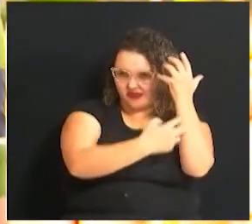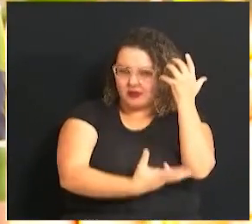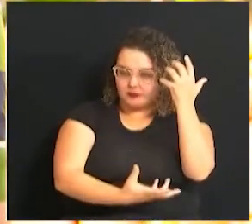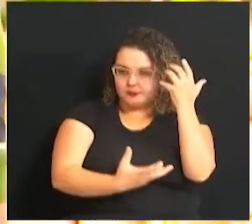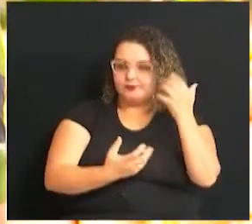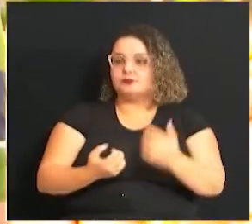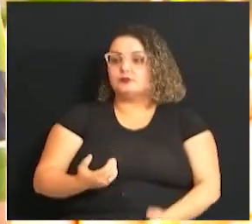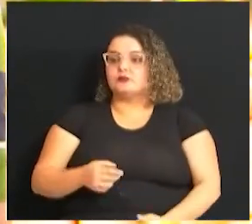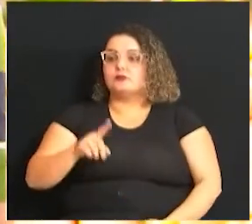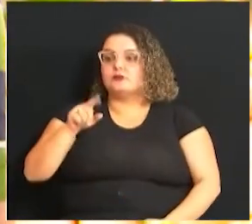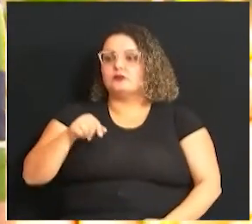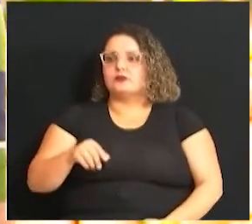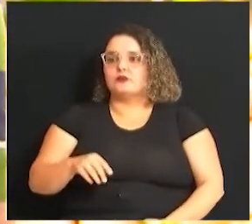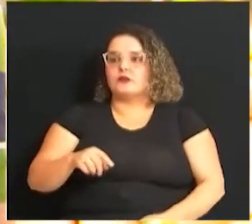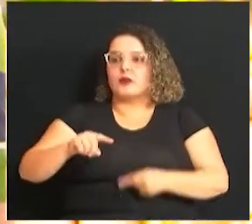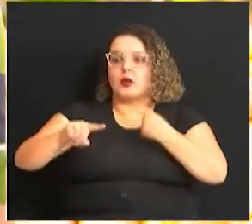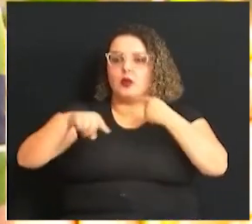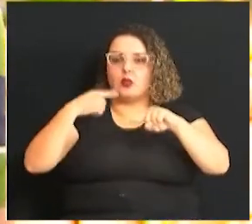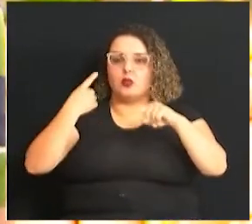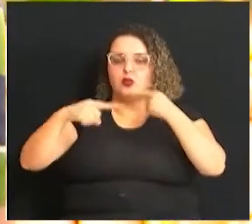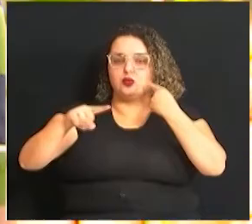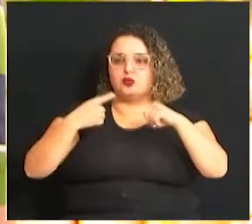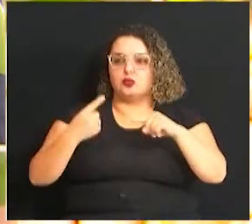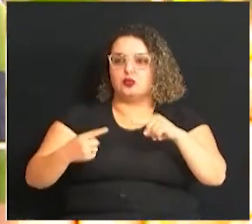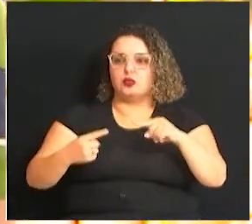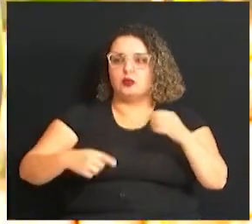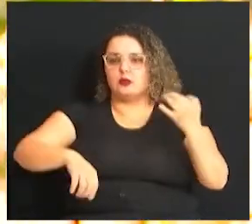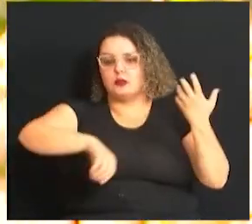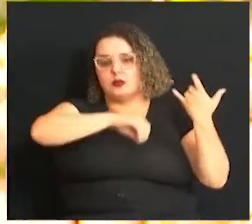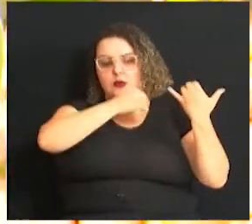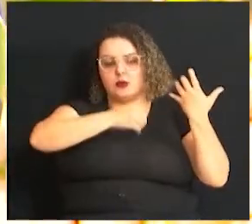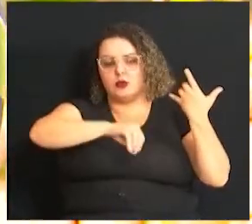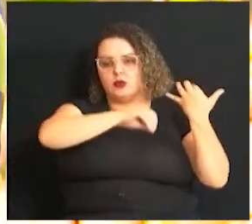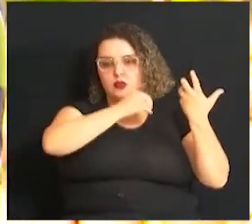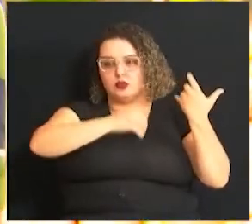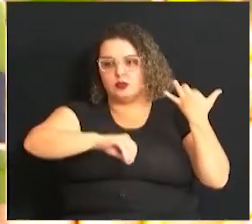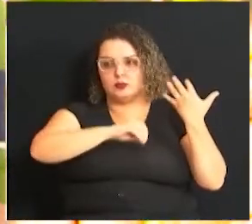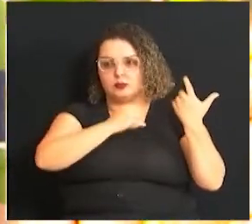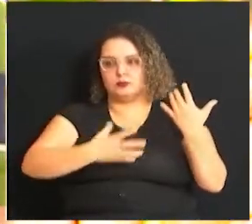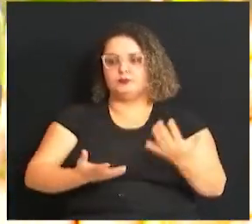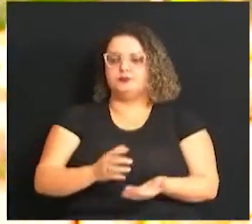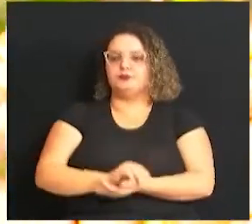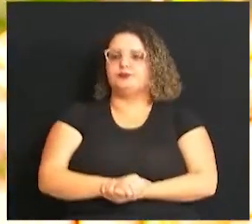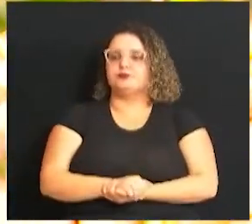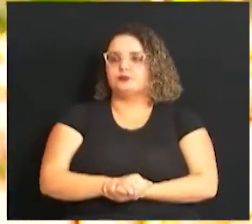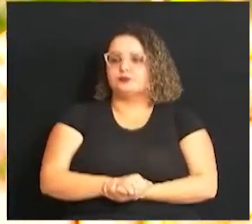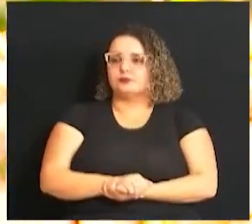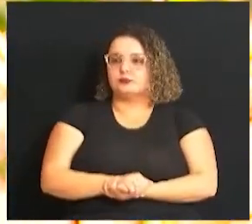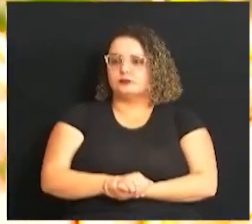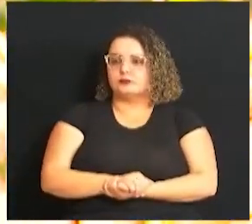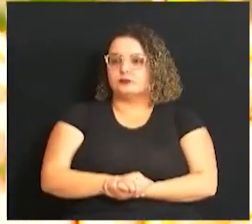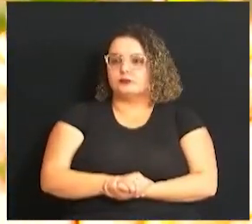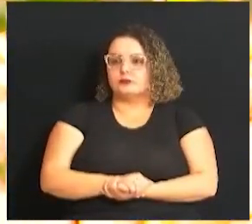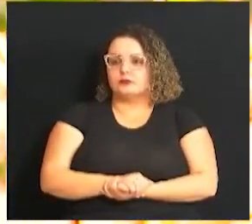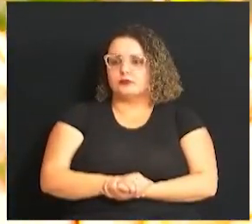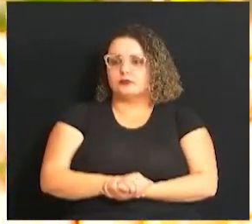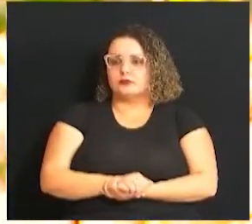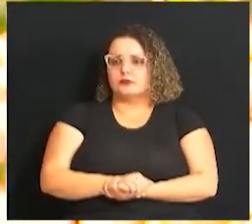muito procurada para a composição de instrumentos musicais. Então o arco de violino, ela tem